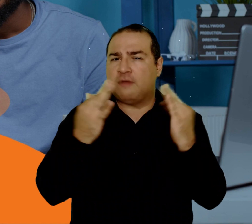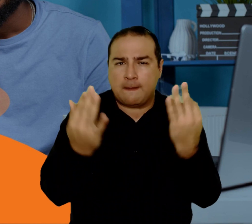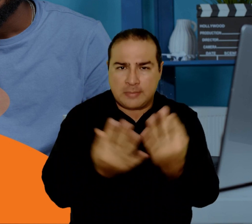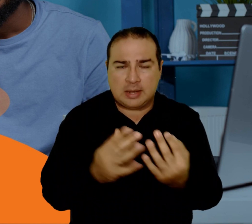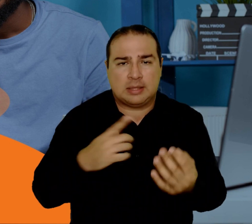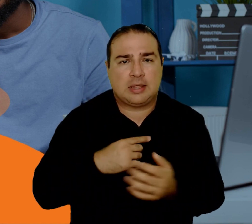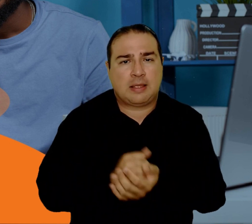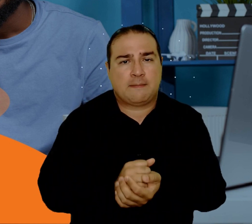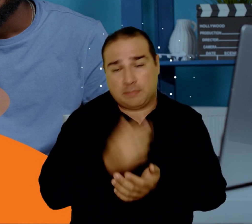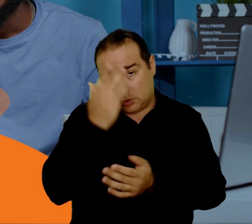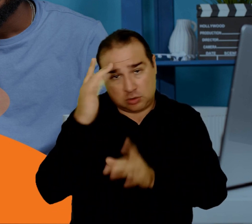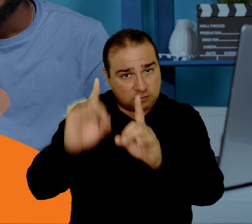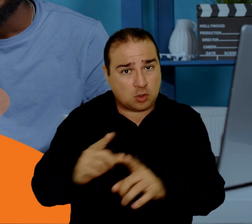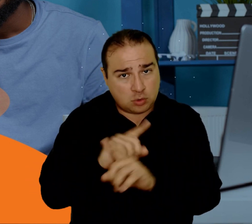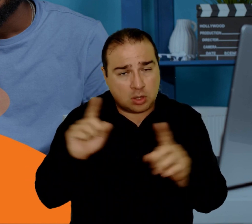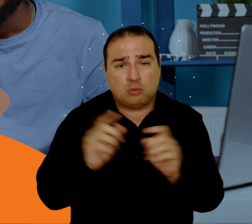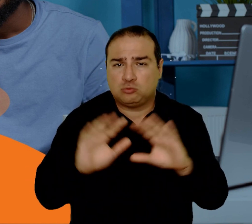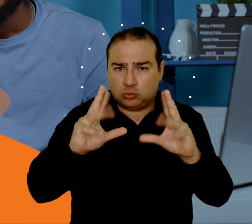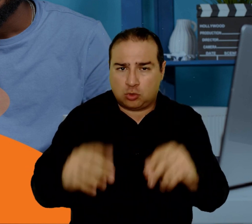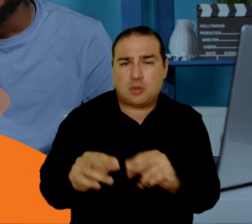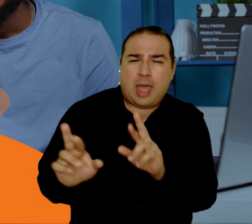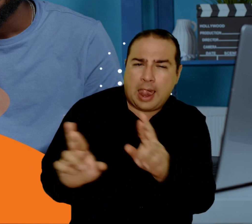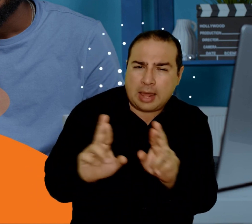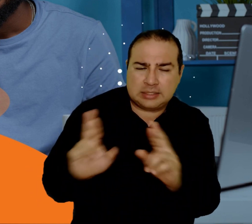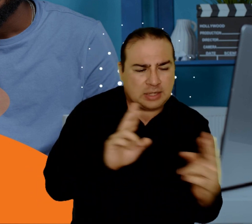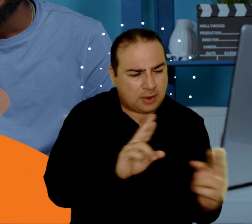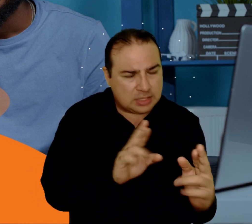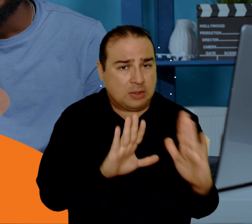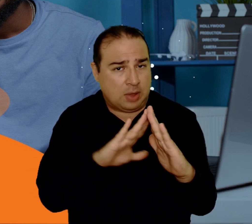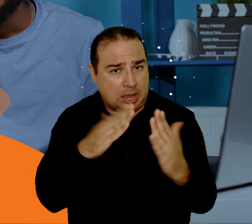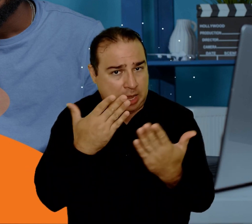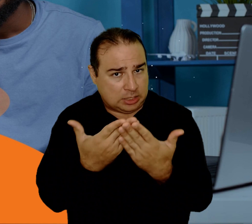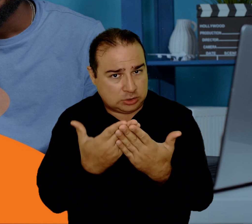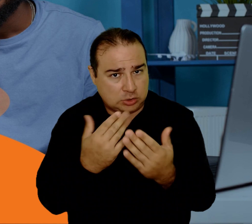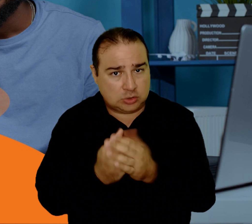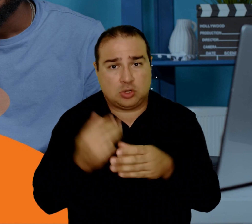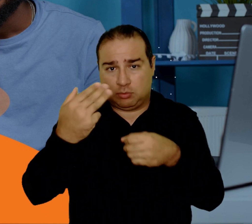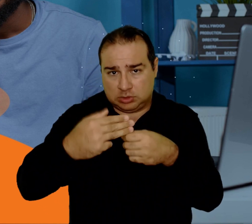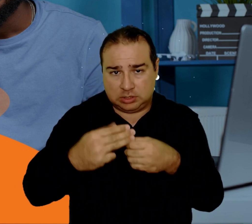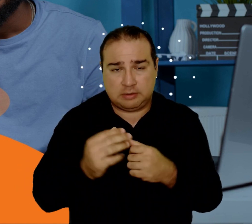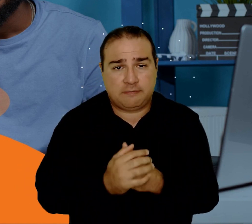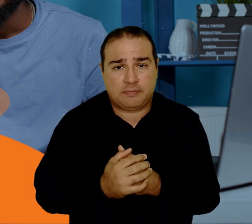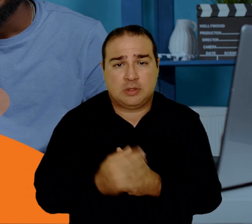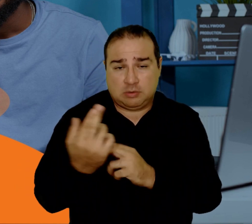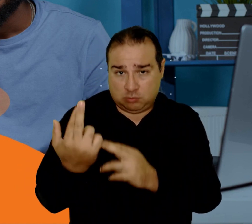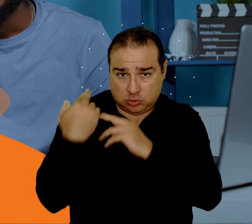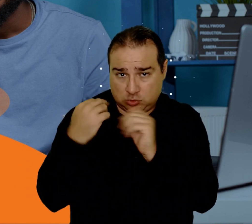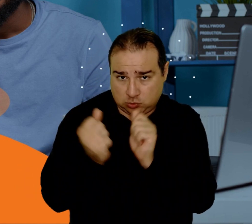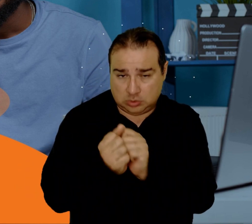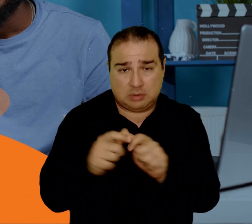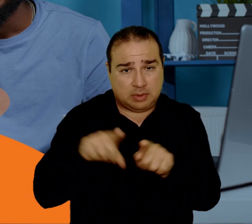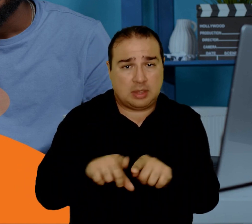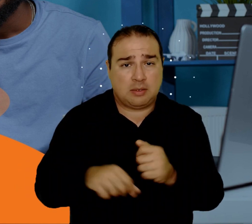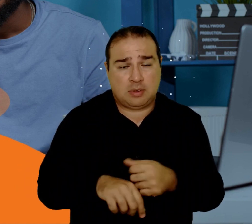de alunos com deficiência ou não. E a gente está falando aqui da relação entre escola e mães e pais